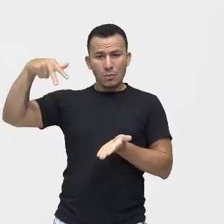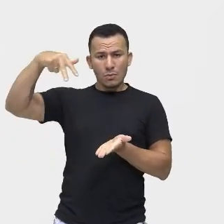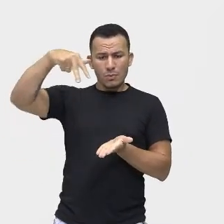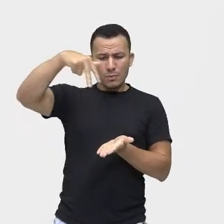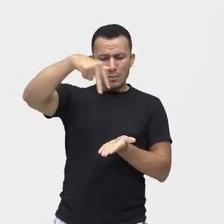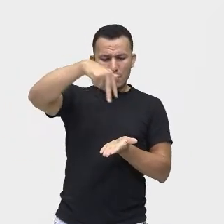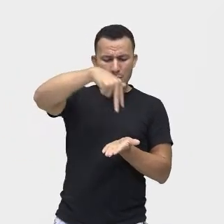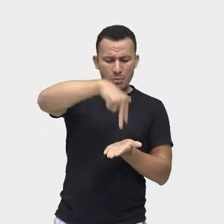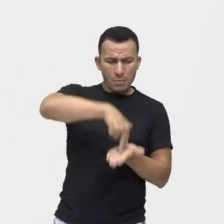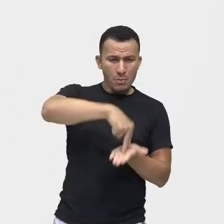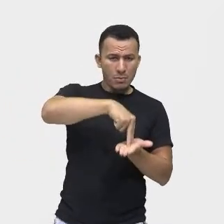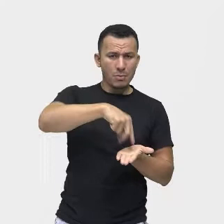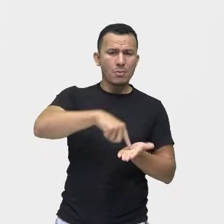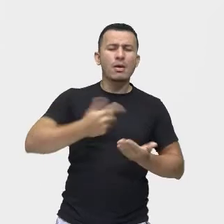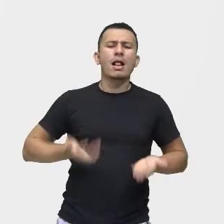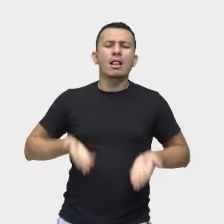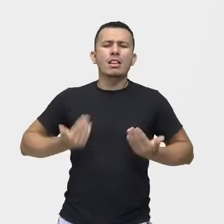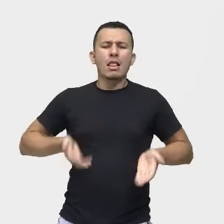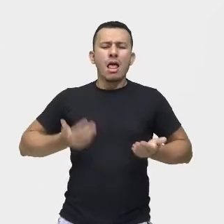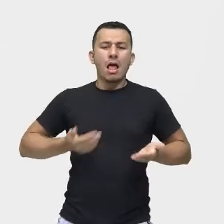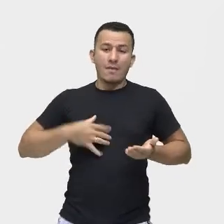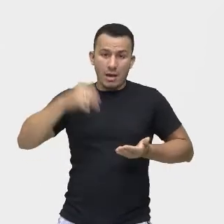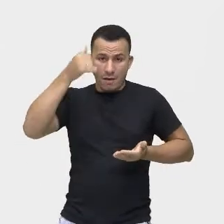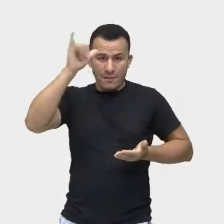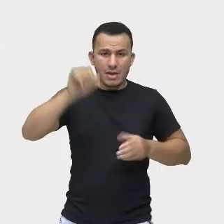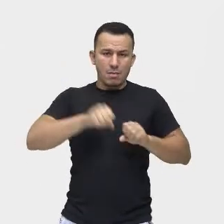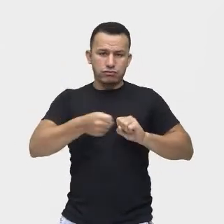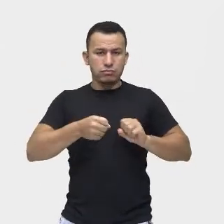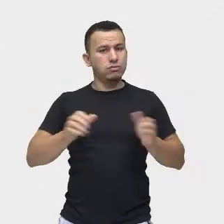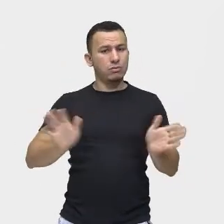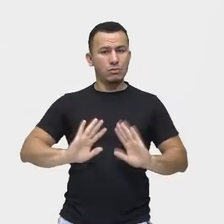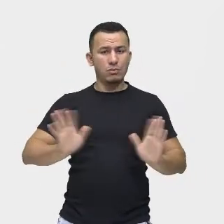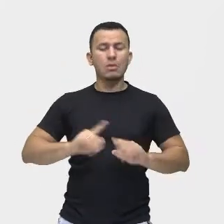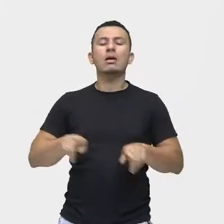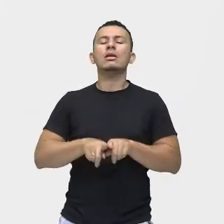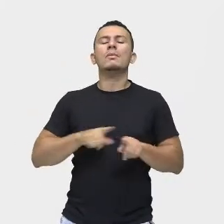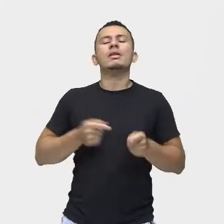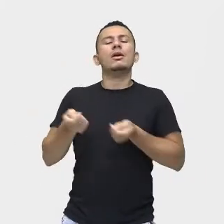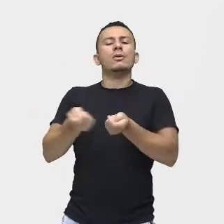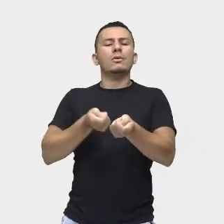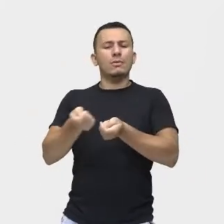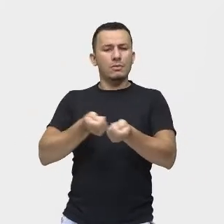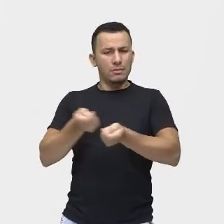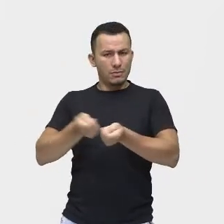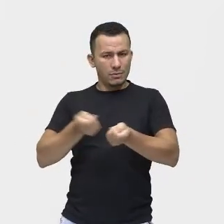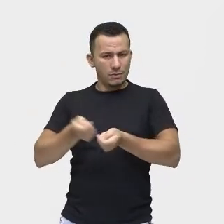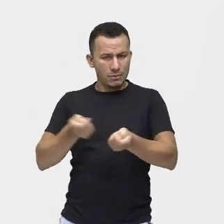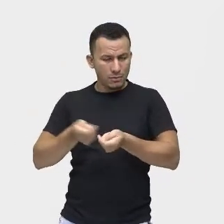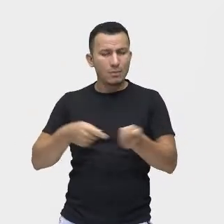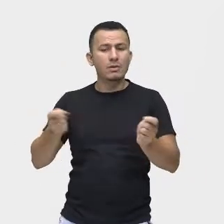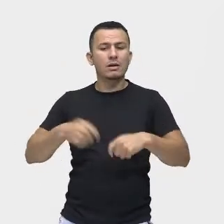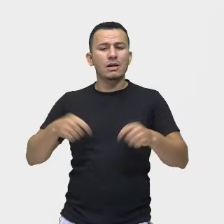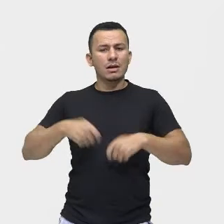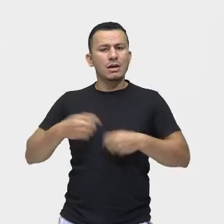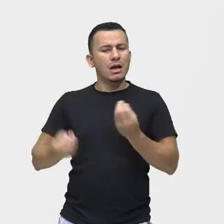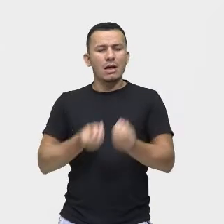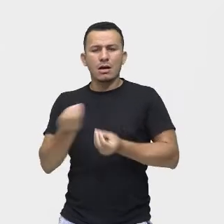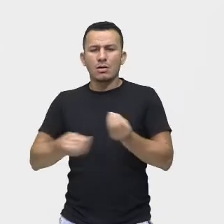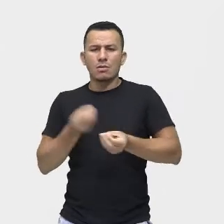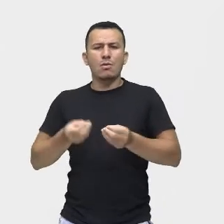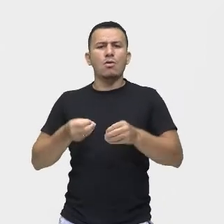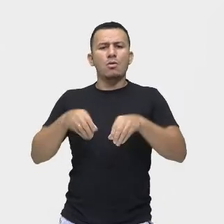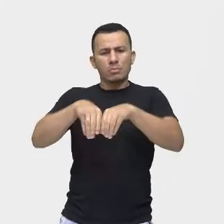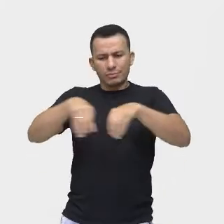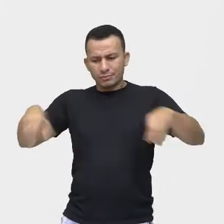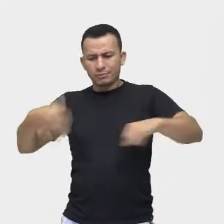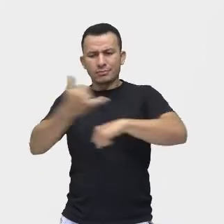suave, a fim de evitar lesões articulares. Tem o equilíbrio, que consiste em equilibrar-se em barras